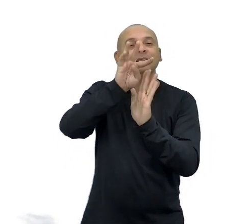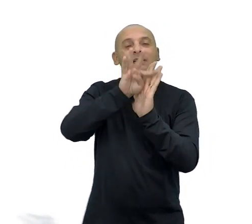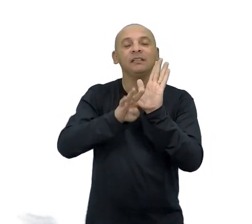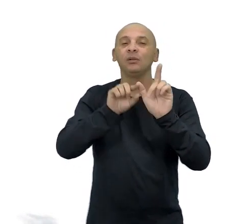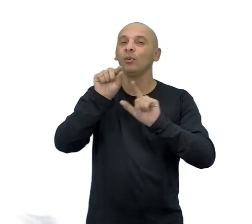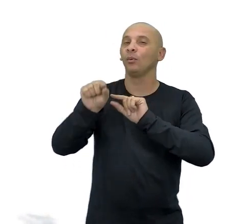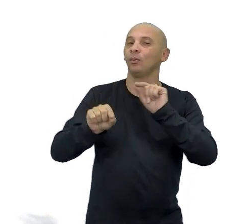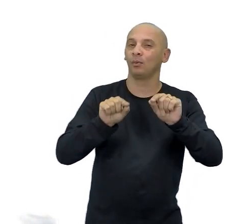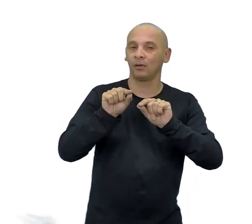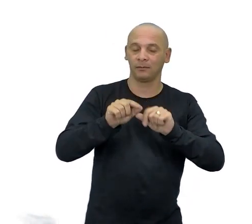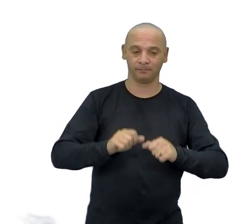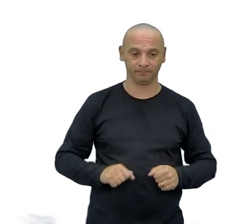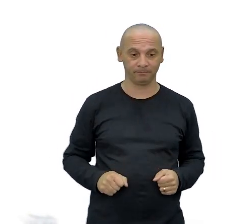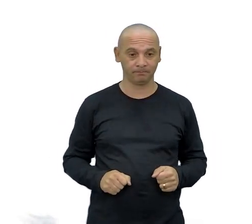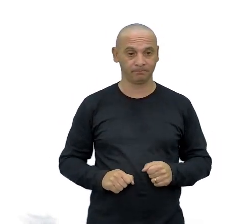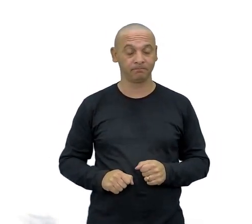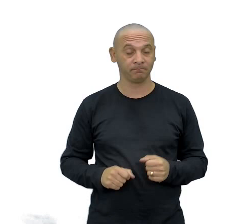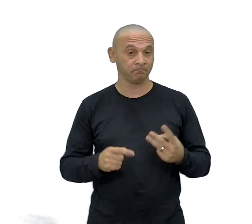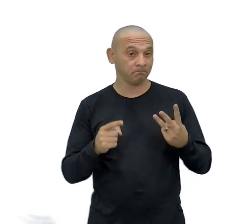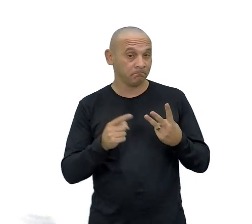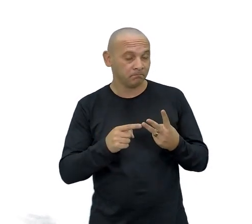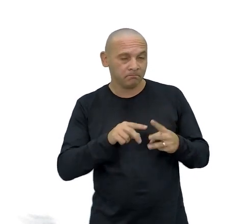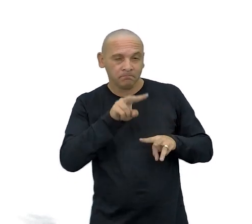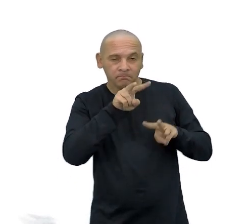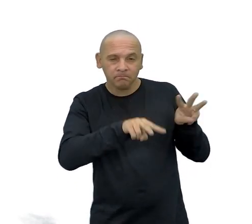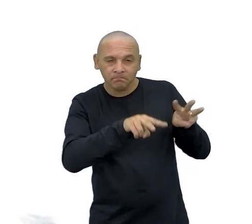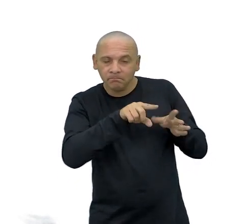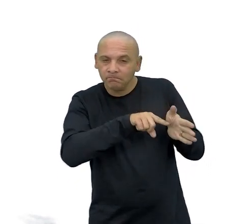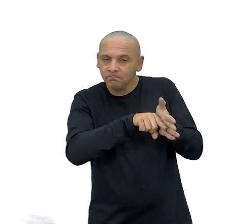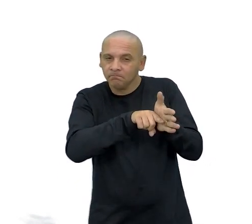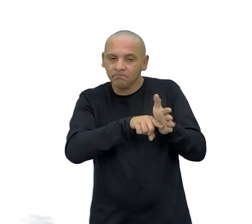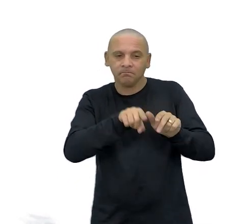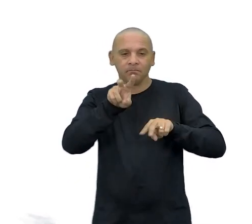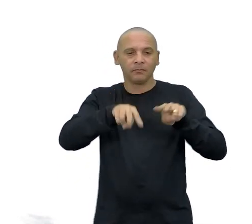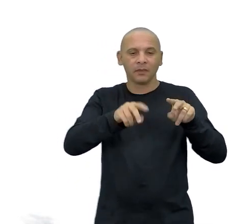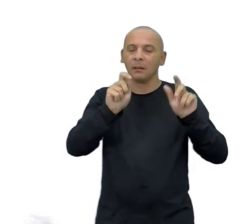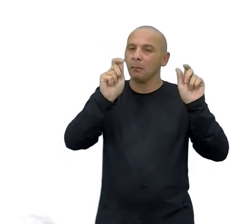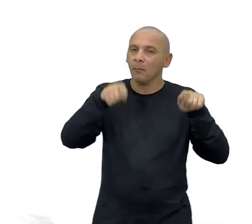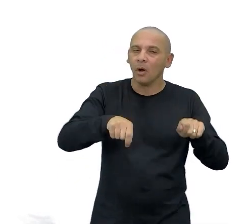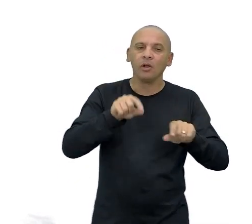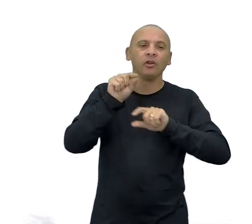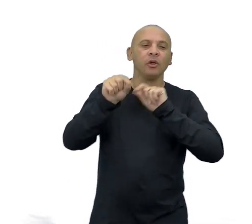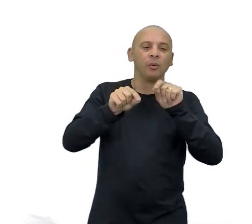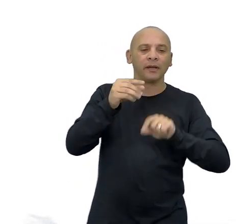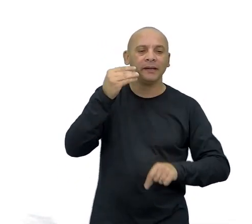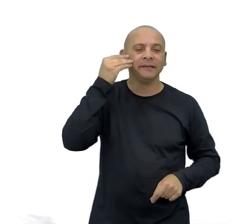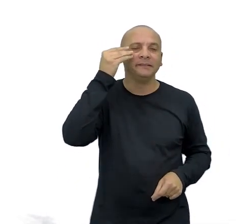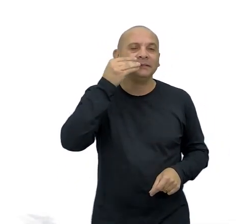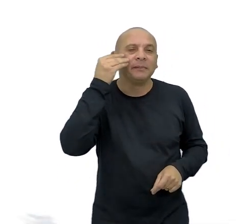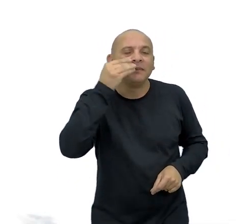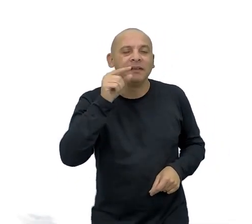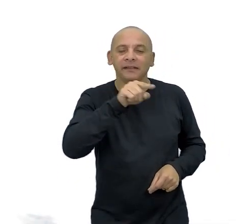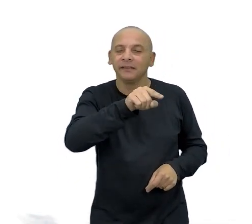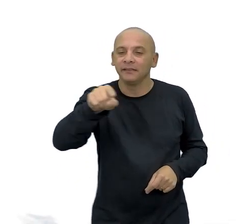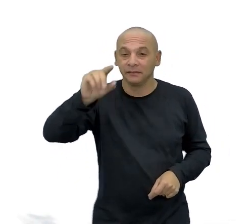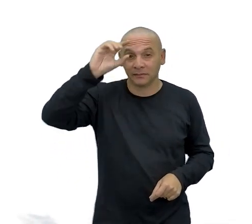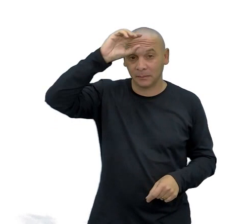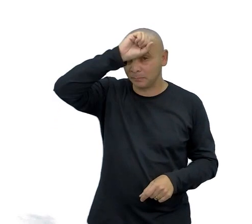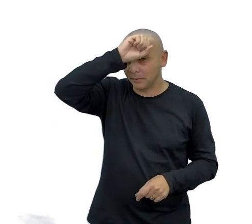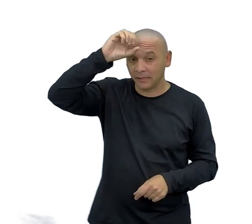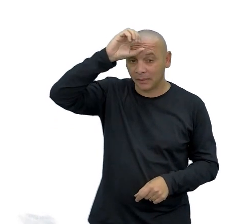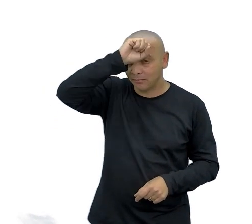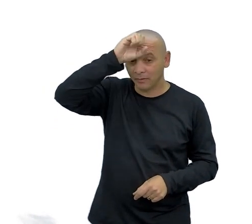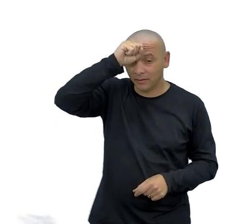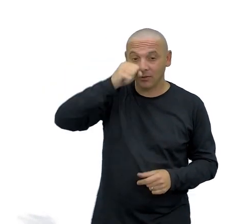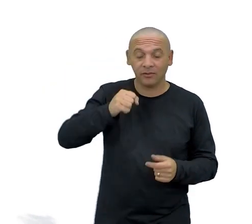de atividades 1. Vamos analisar também possibilidades de uso das experiências de aprendizagem